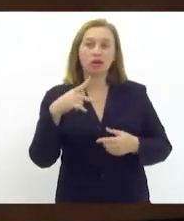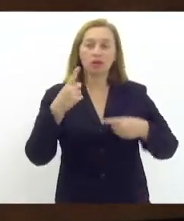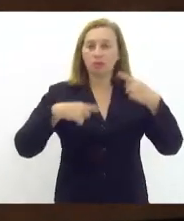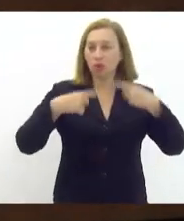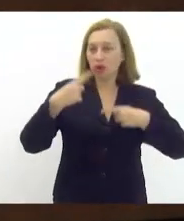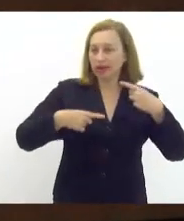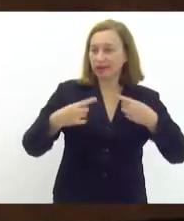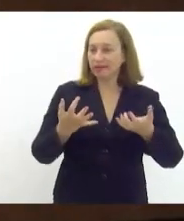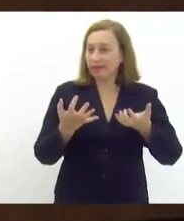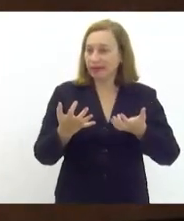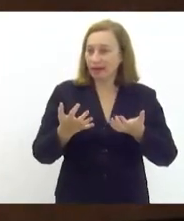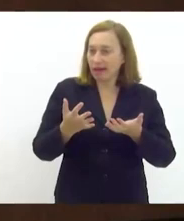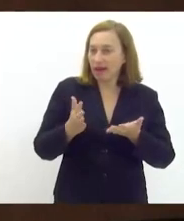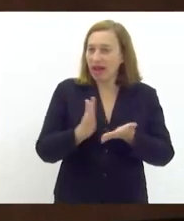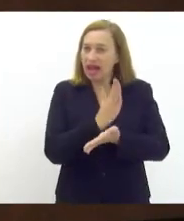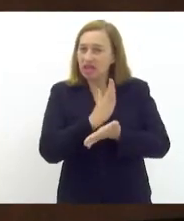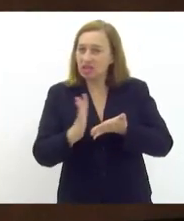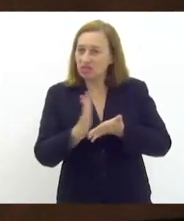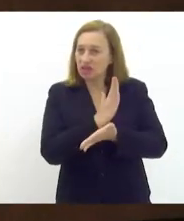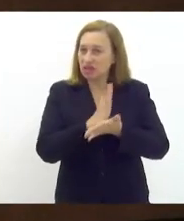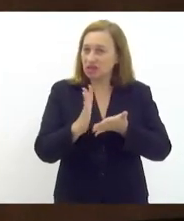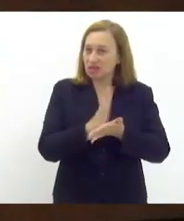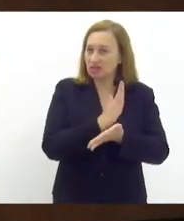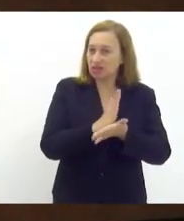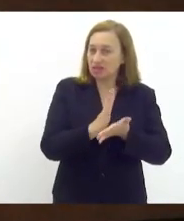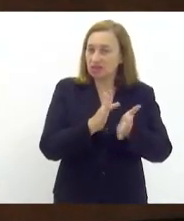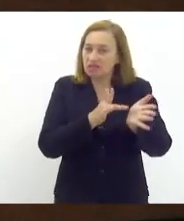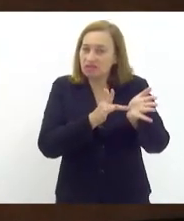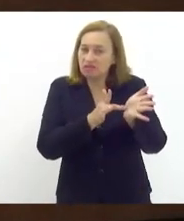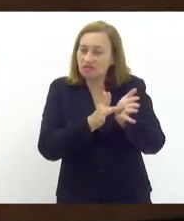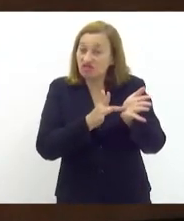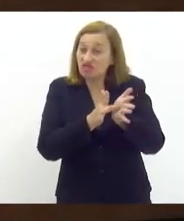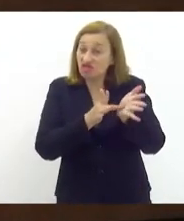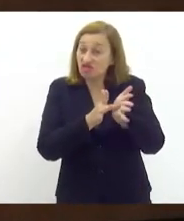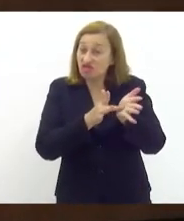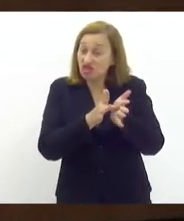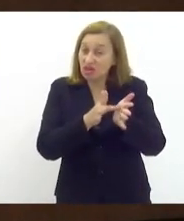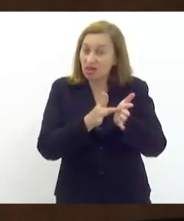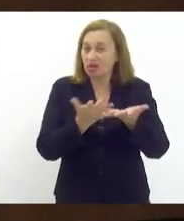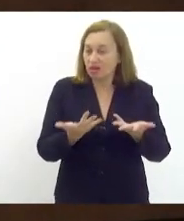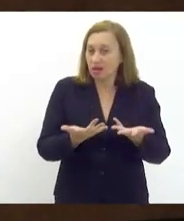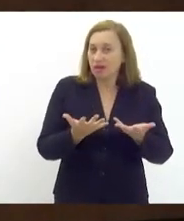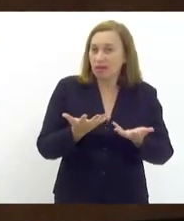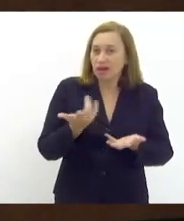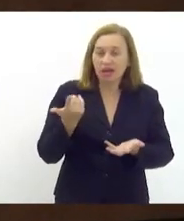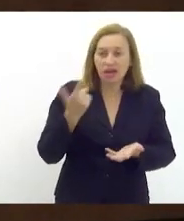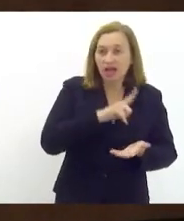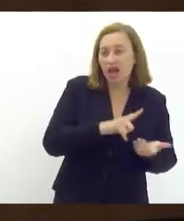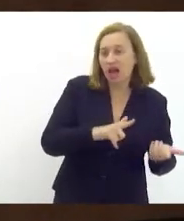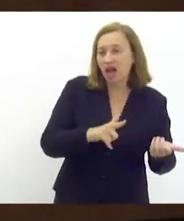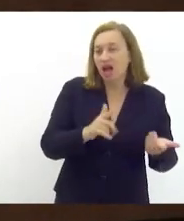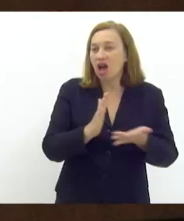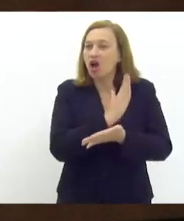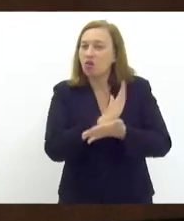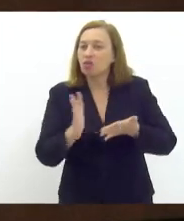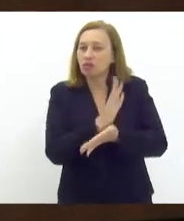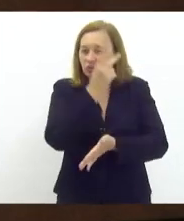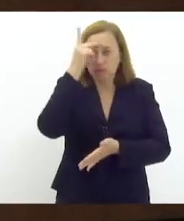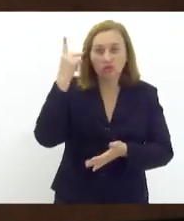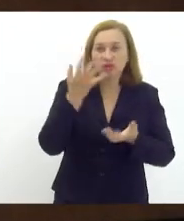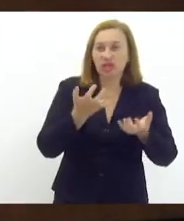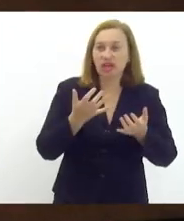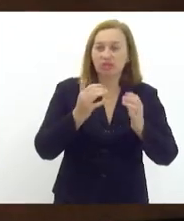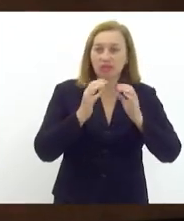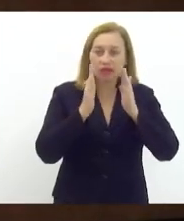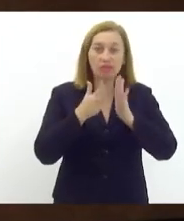ganhar algumas pessoas para o seu lado né mandar aí até uma mensagem aí para o major que na realidade não Tem